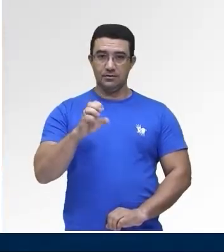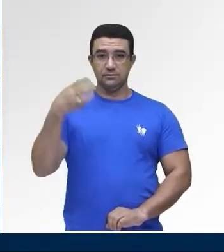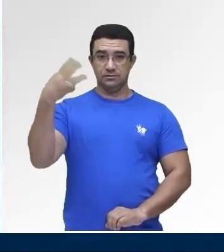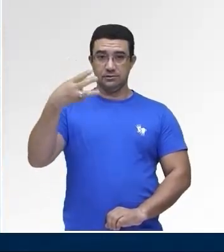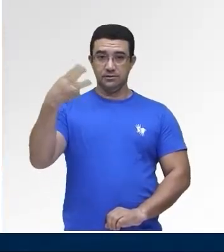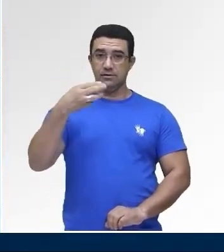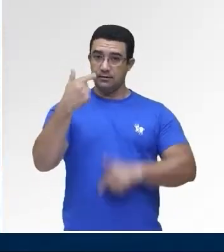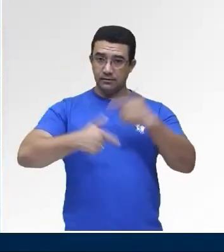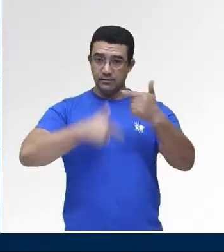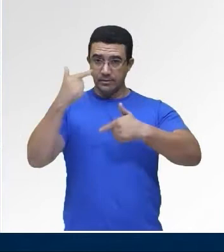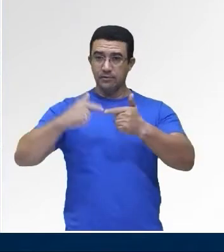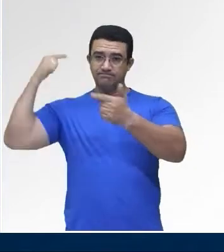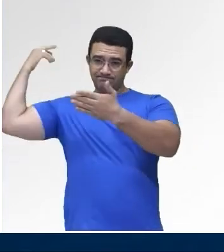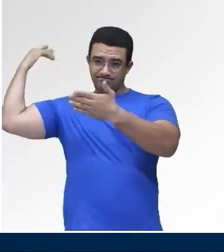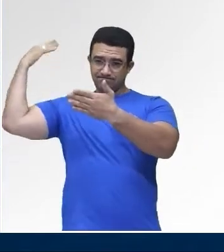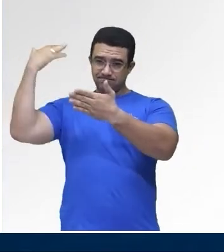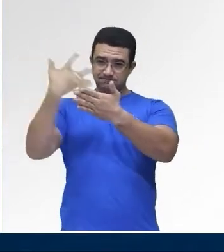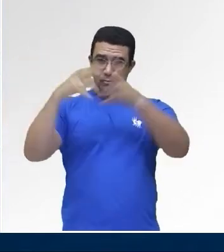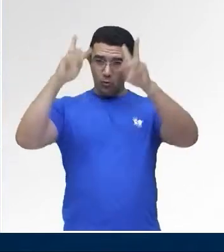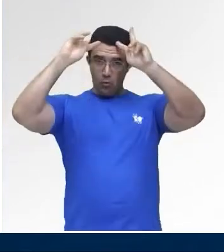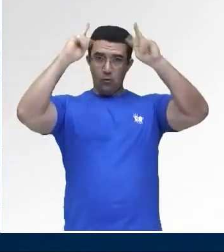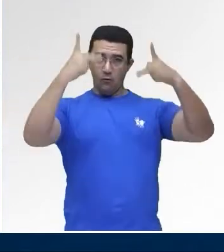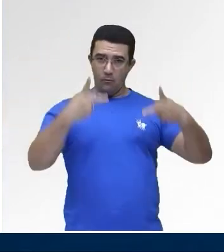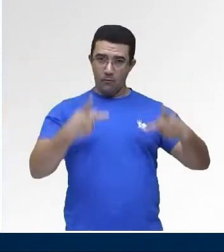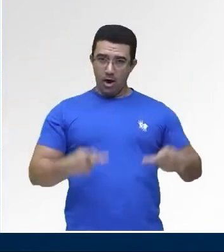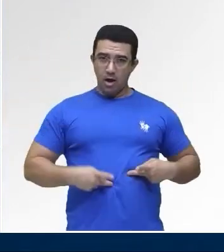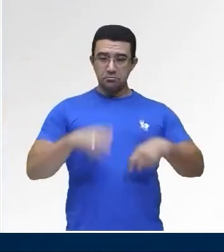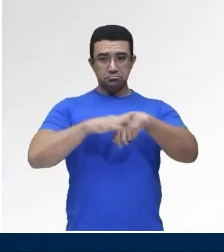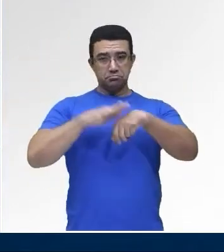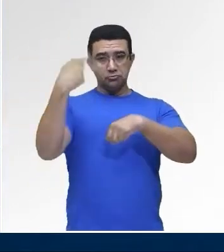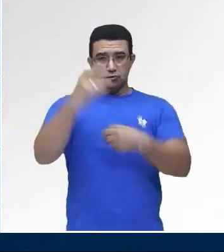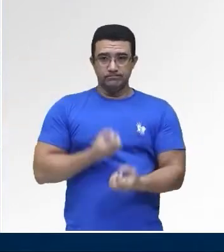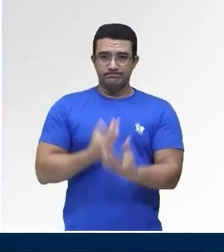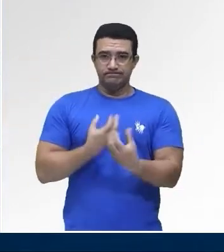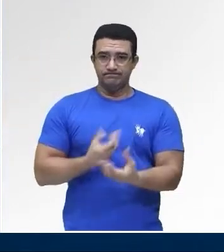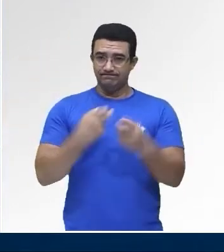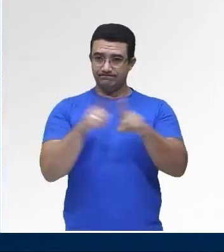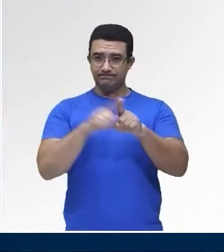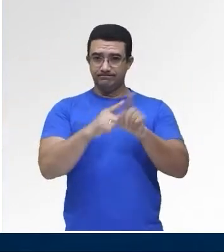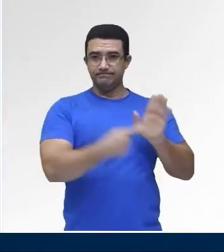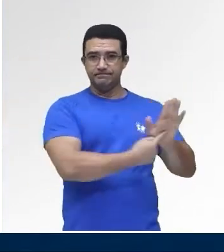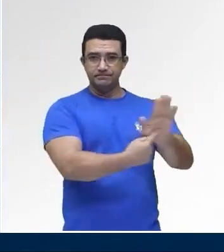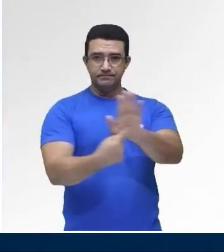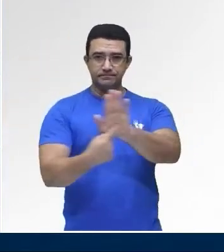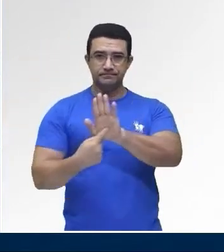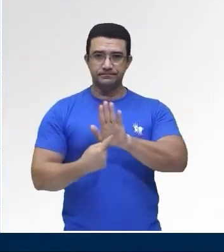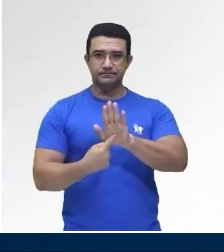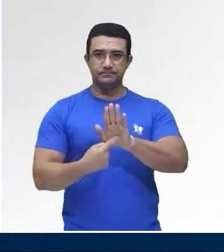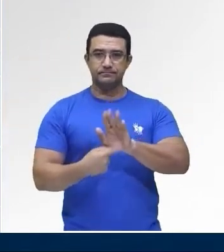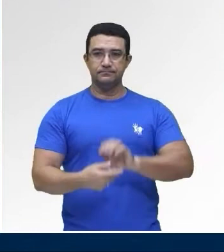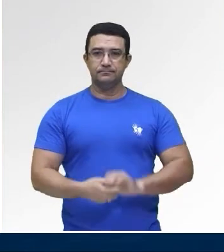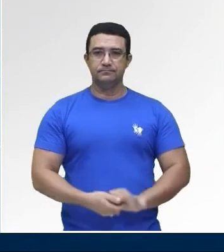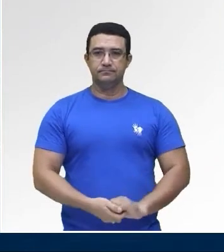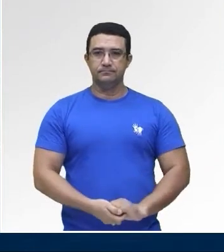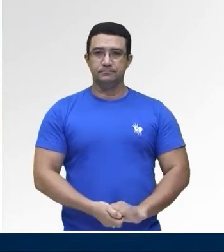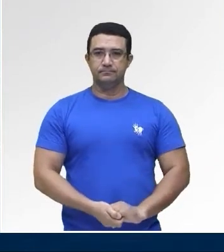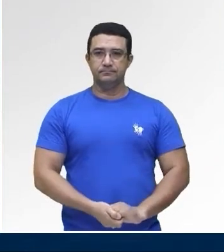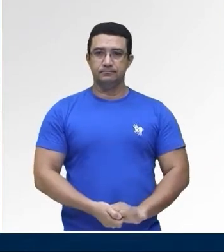Unidade 3. Trabalho, a trajetória humana, suas produções e manifestações.